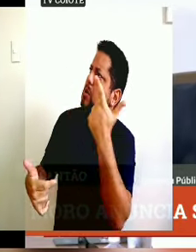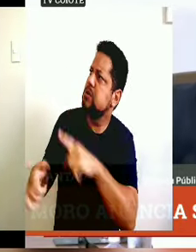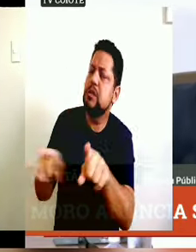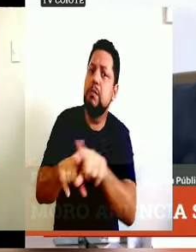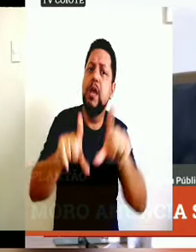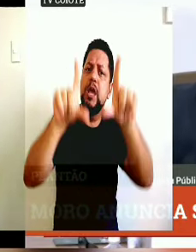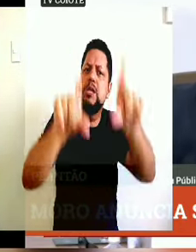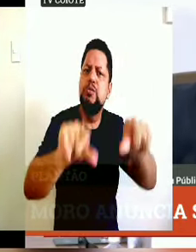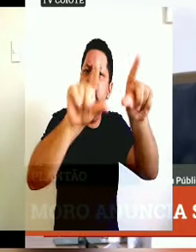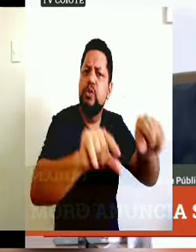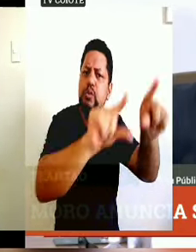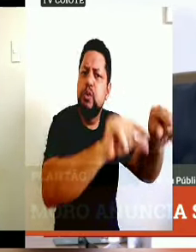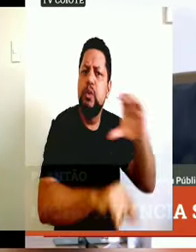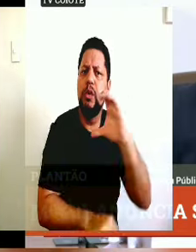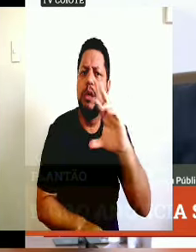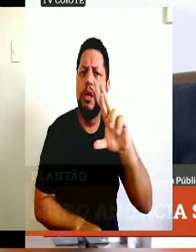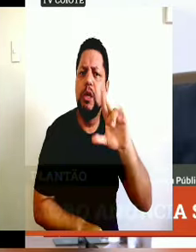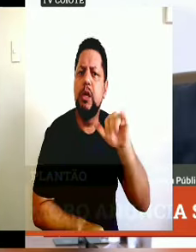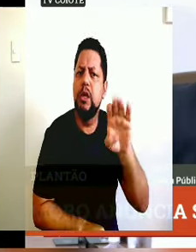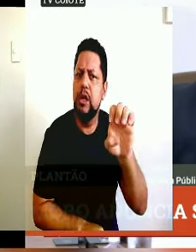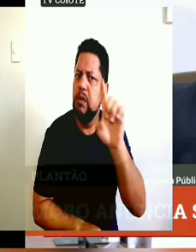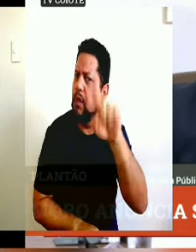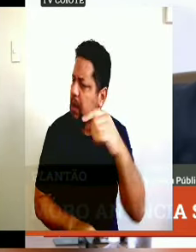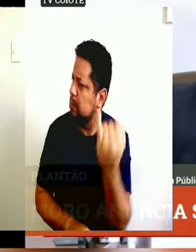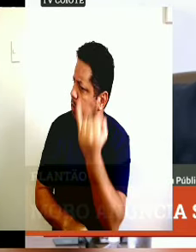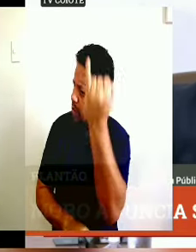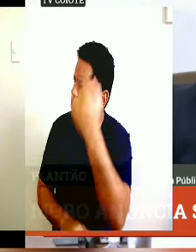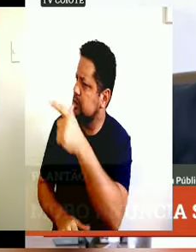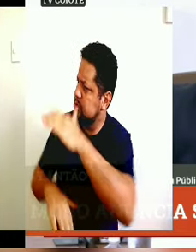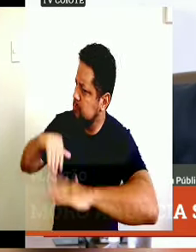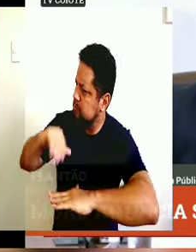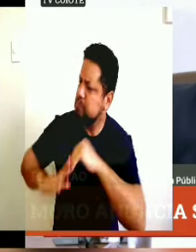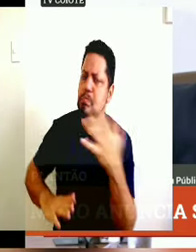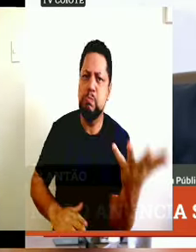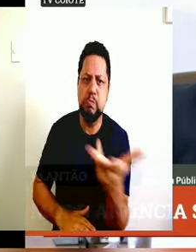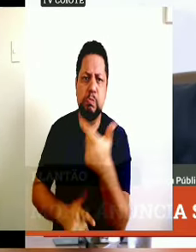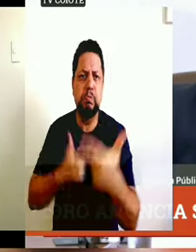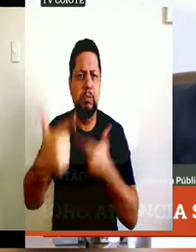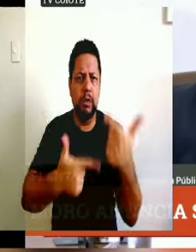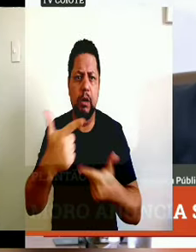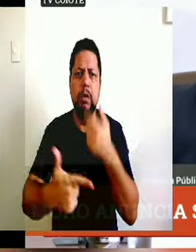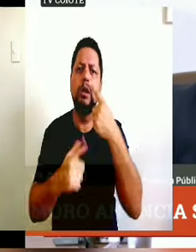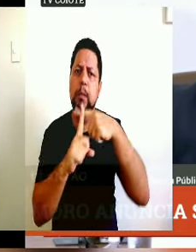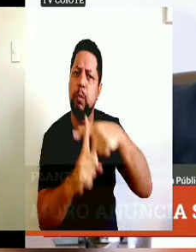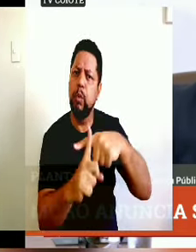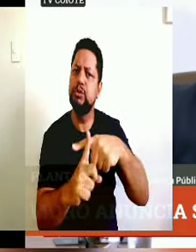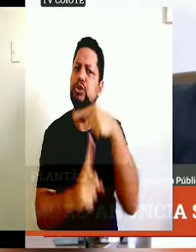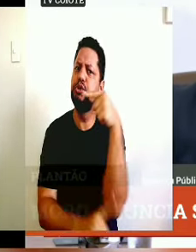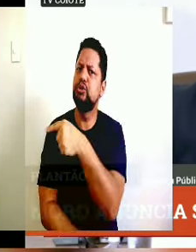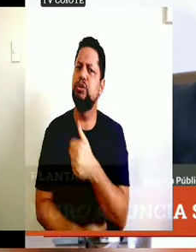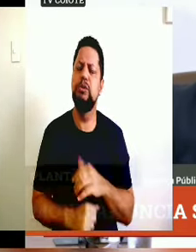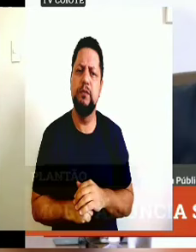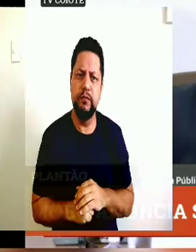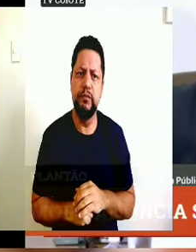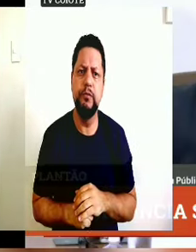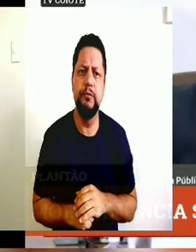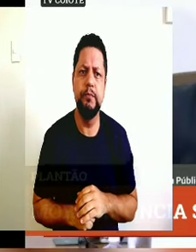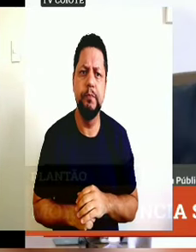estatísticas criminais é um indicador relevante de que o trabalho estava sendo positivo.